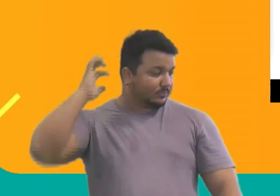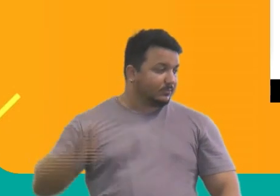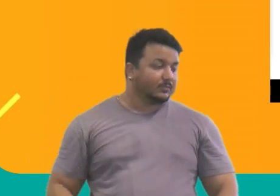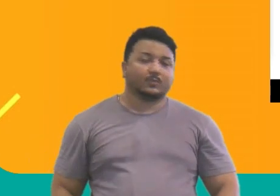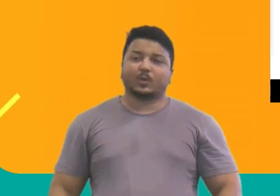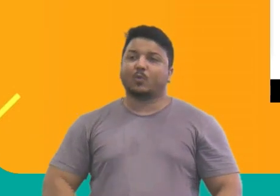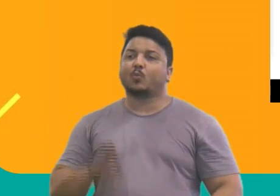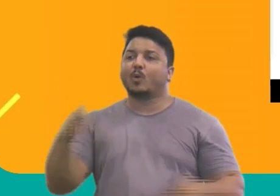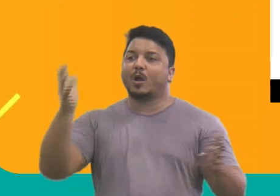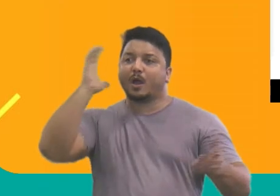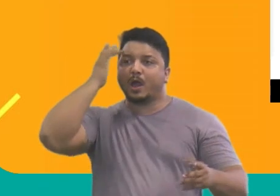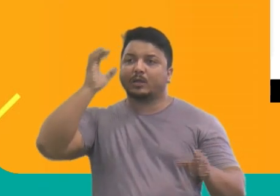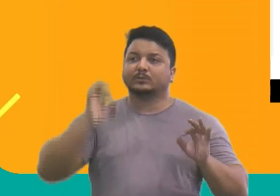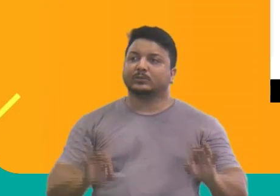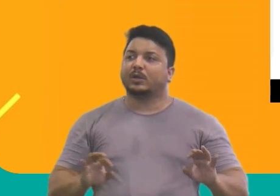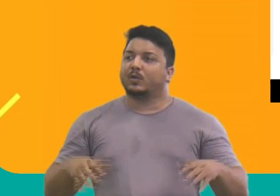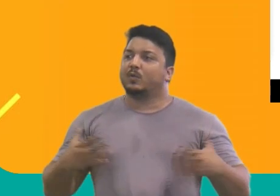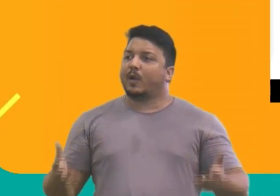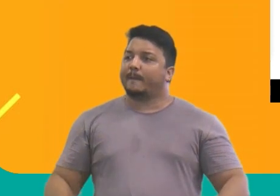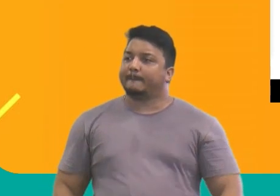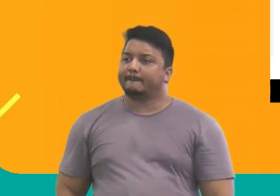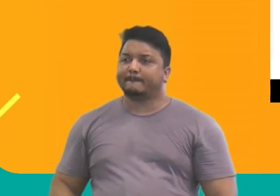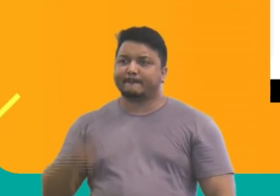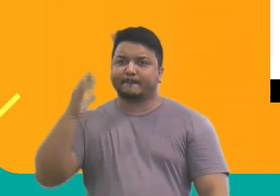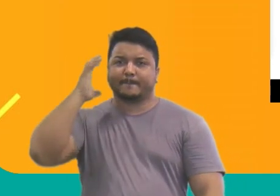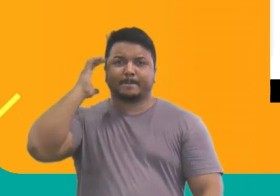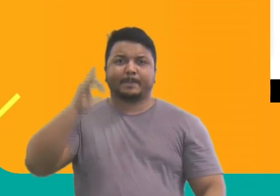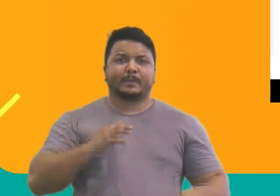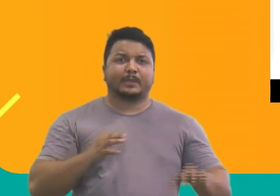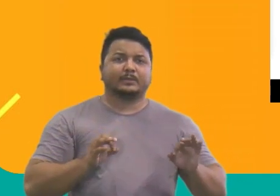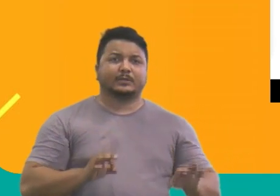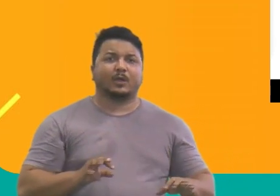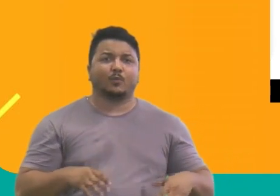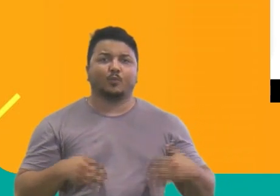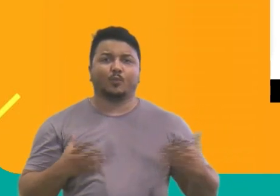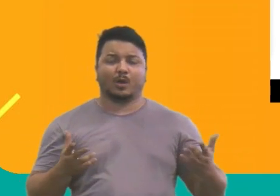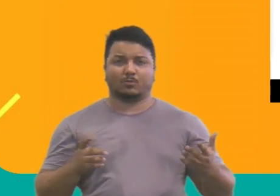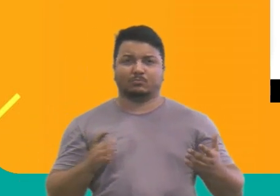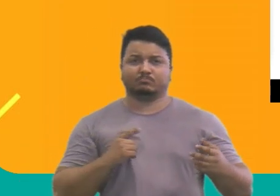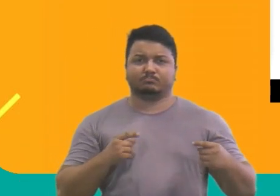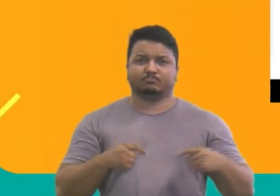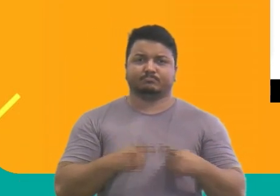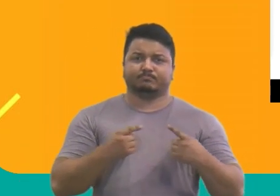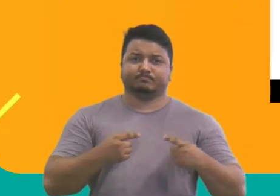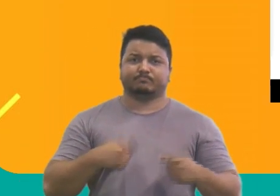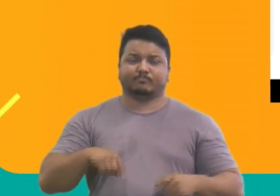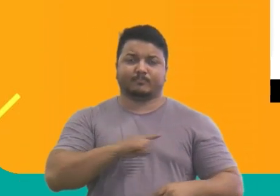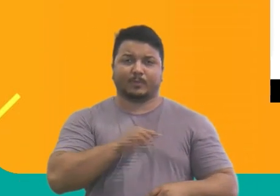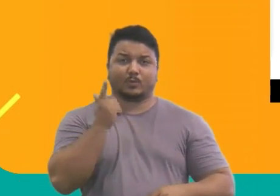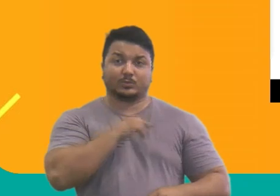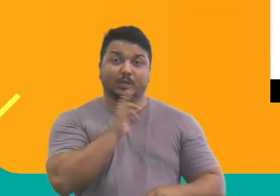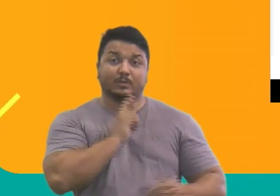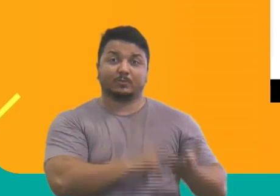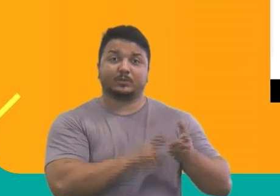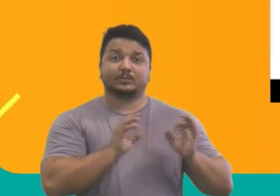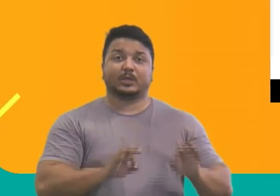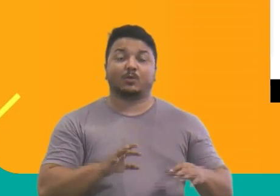é que vocês acham? Vamos pensar nessa questão. O que é que a gente tem de chavezinhas para a gente poder responder essa